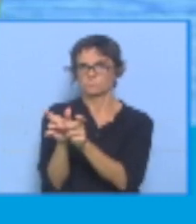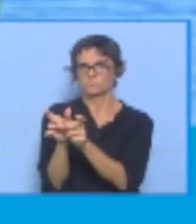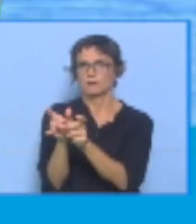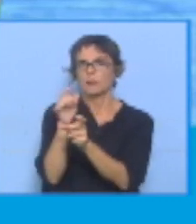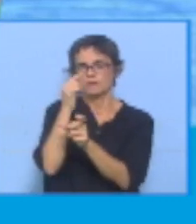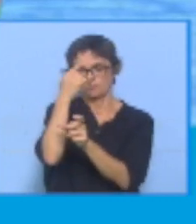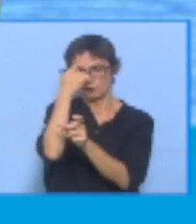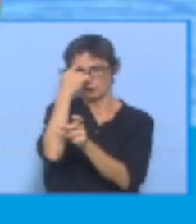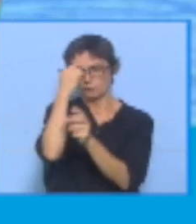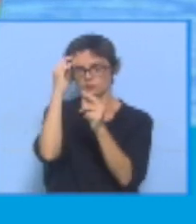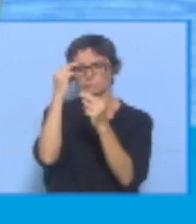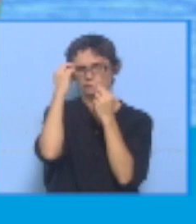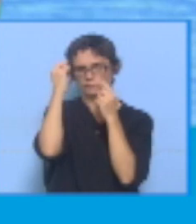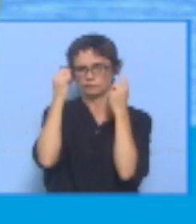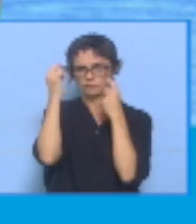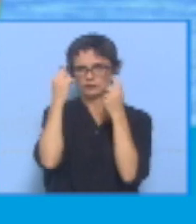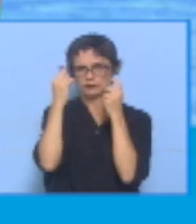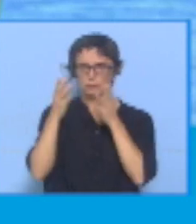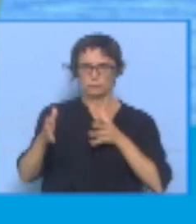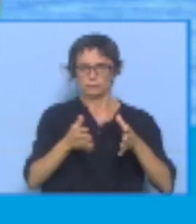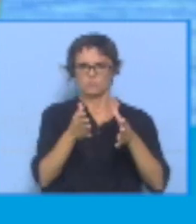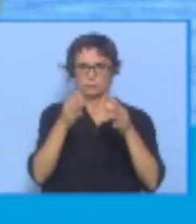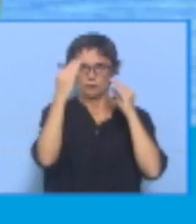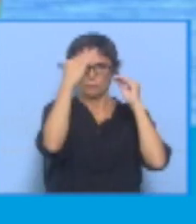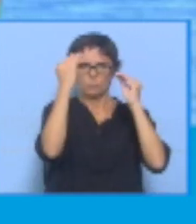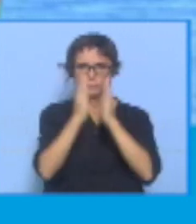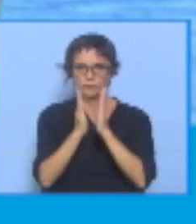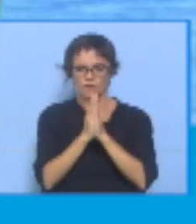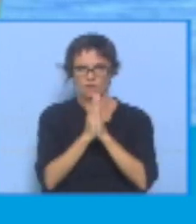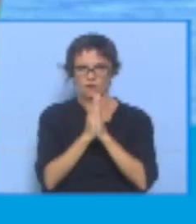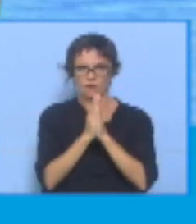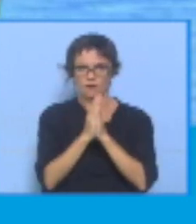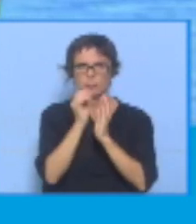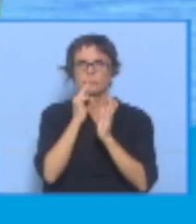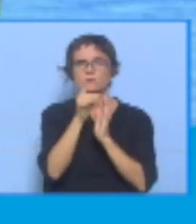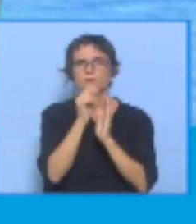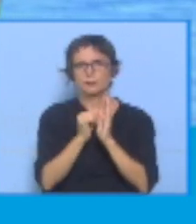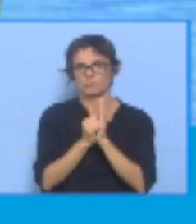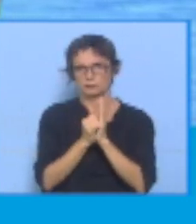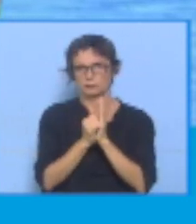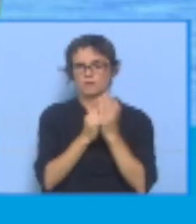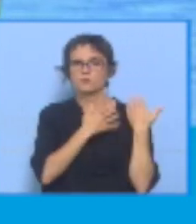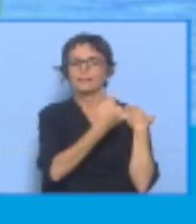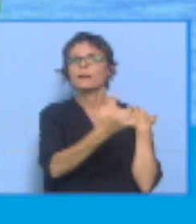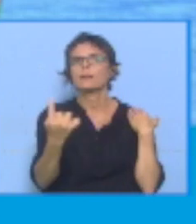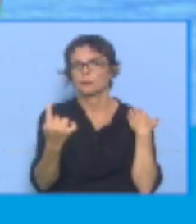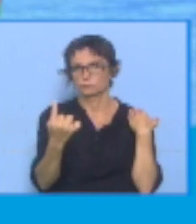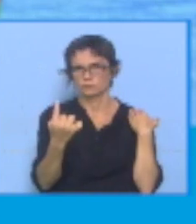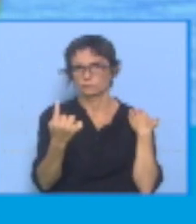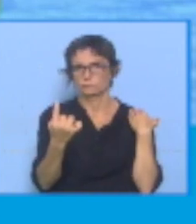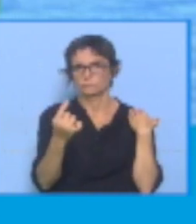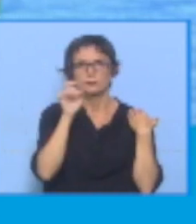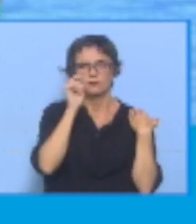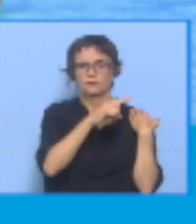orientações pastorais sobre o tráfico de seres humanos e a responsabilidade de cada um, não só do cidadão, do consumidor,